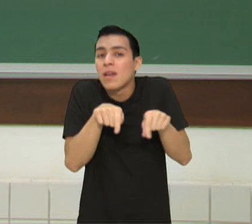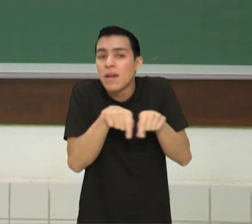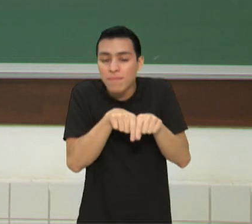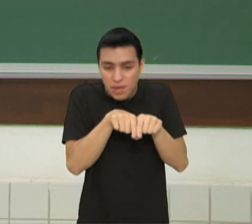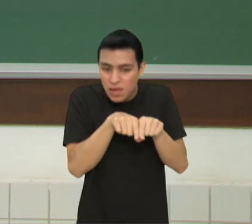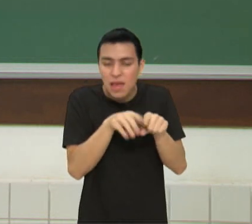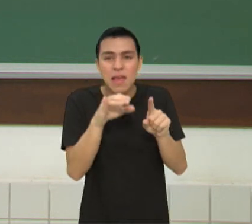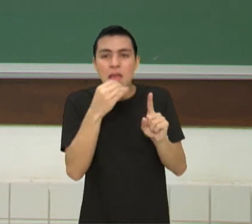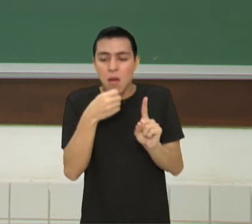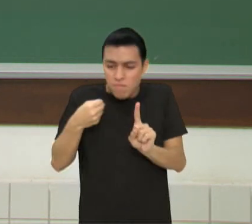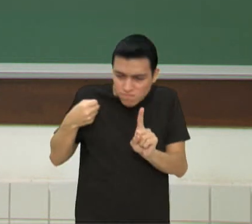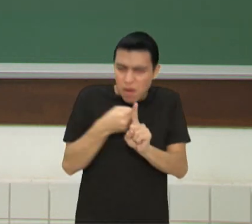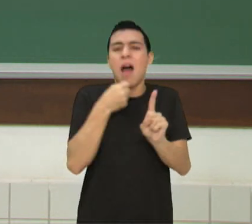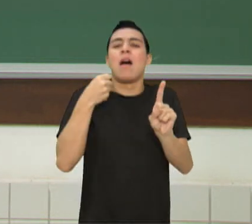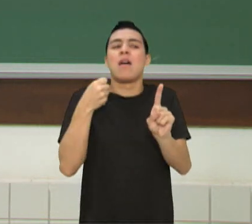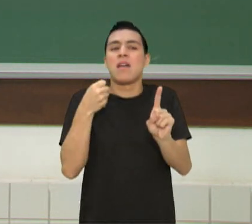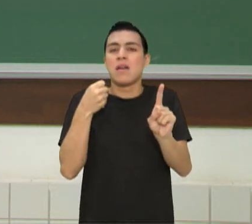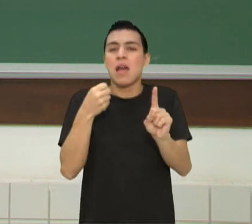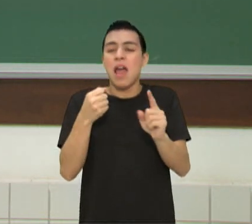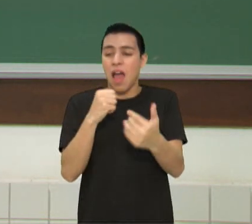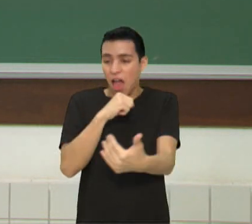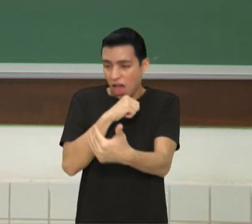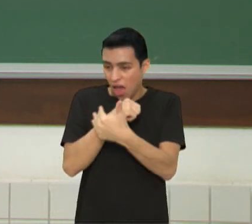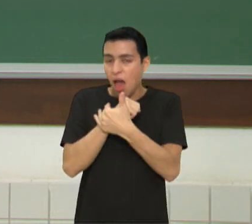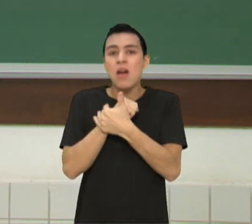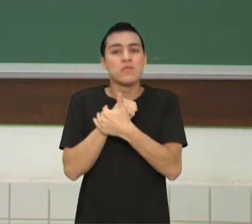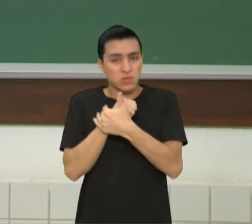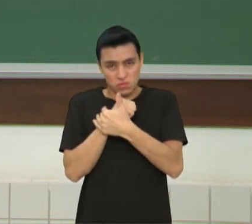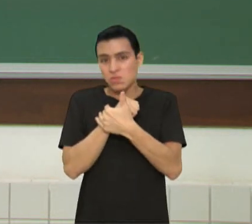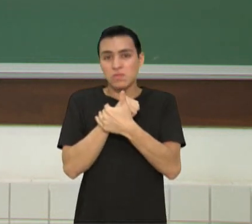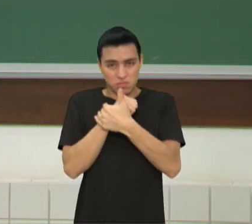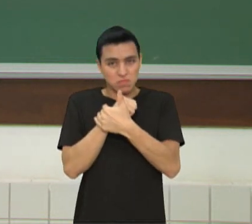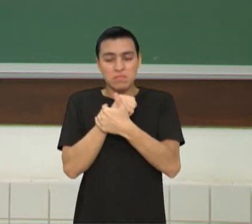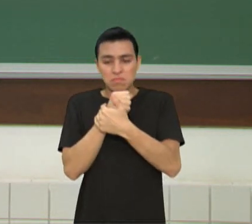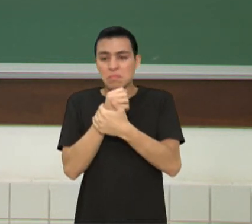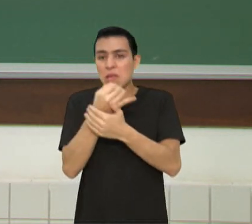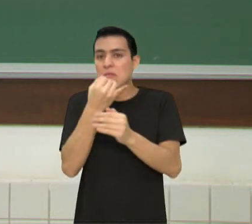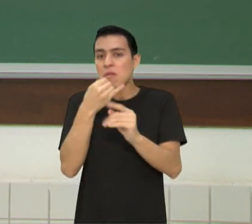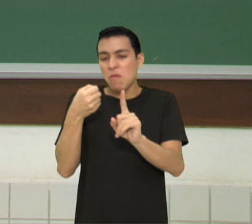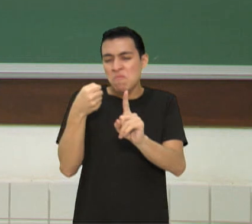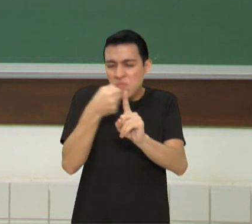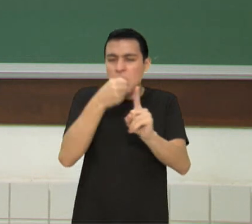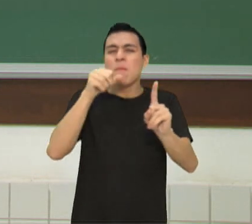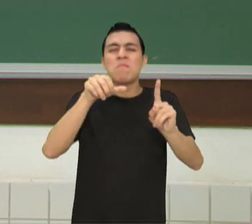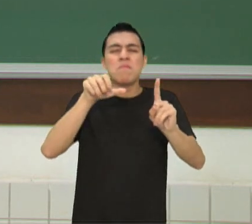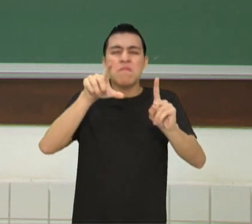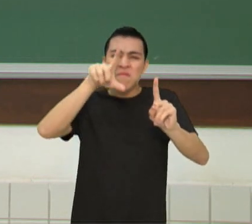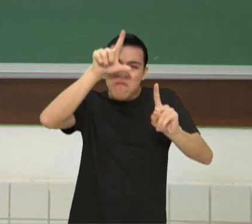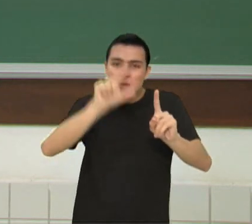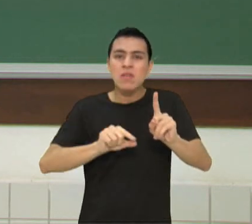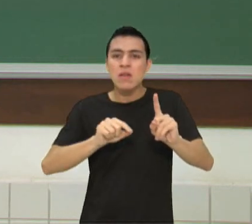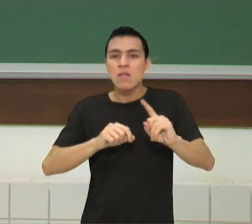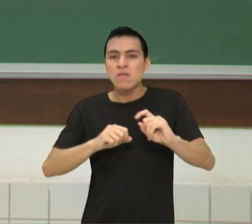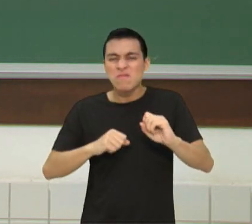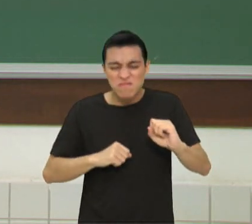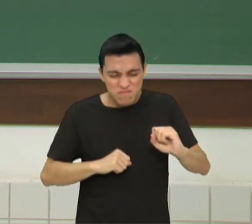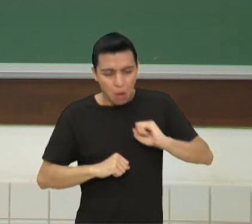para impactos. Se eu tenho uma camada maior de lipídios, o impacto é atenuado, é